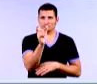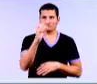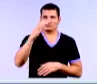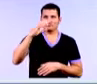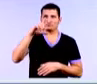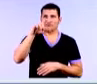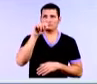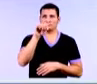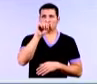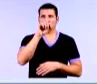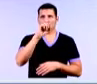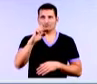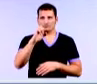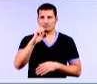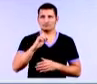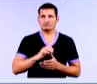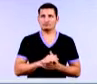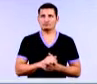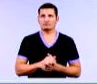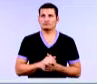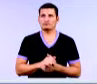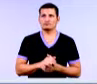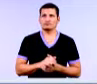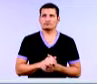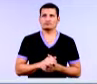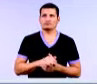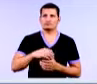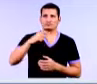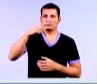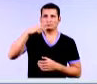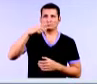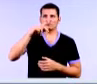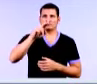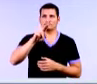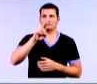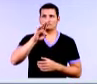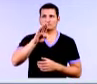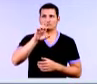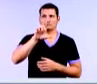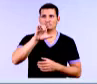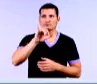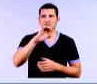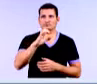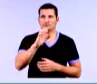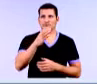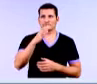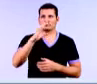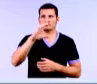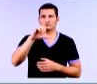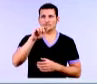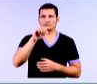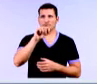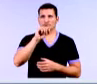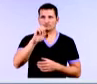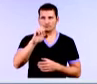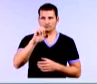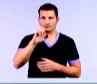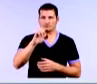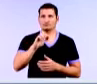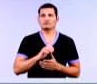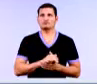classe, beleza? Olha aqui, ó, uma public class hello, ou seja, uma classe, a classe hello. E aí eu